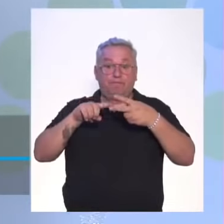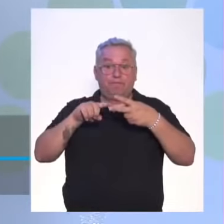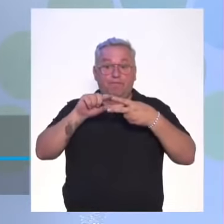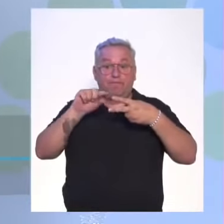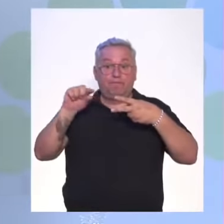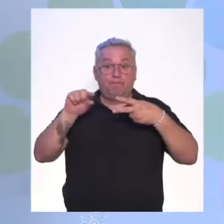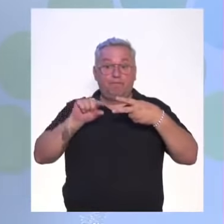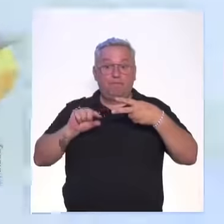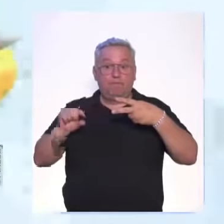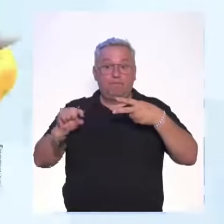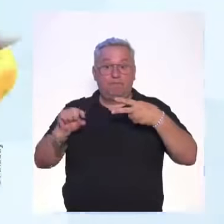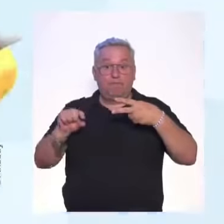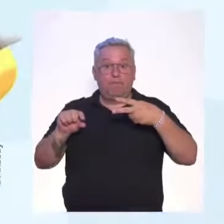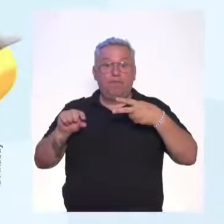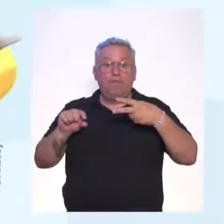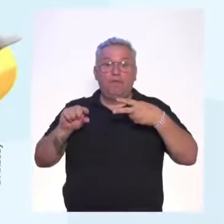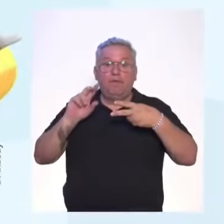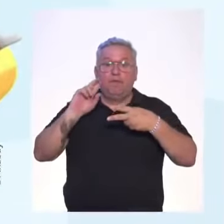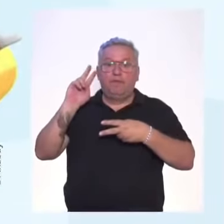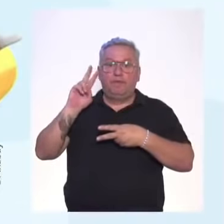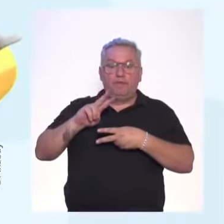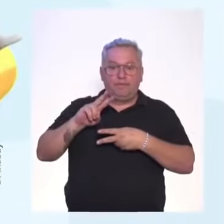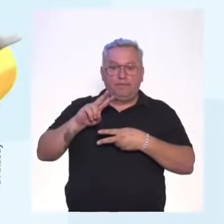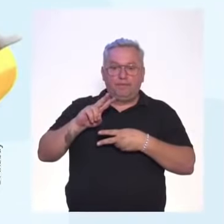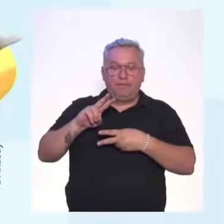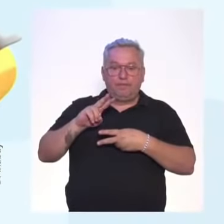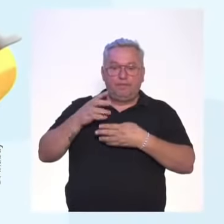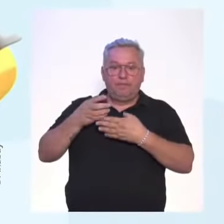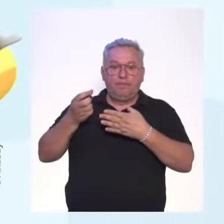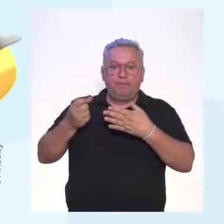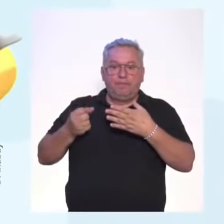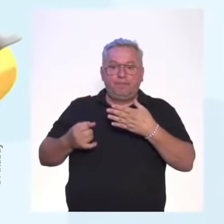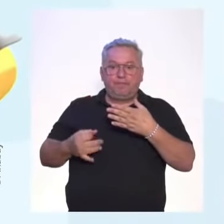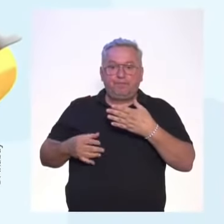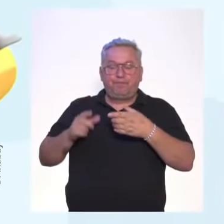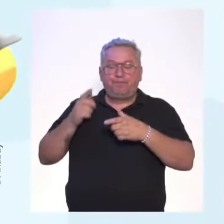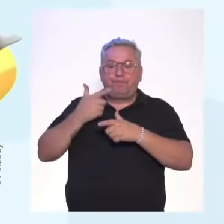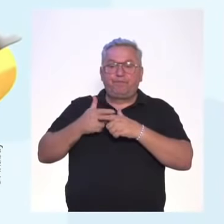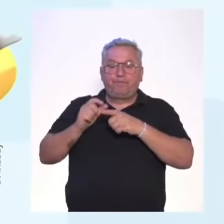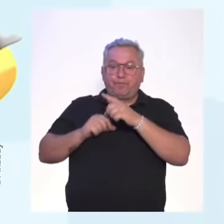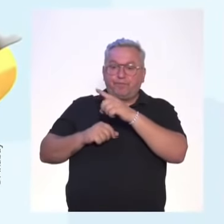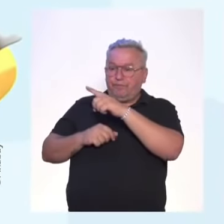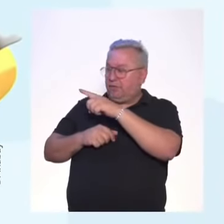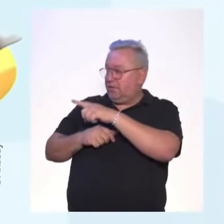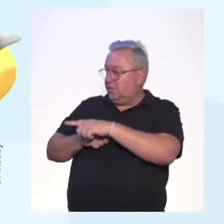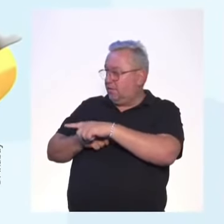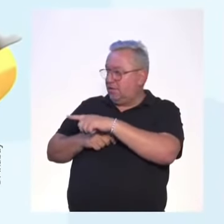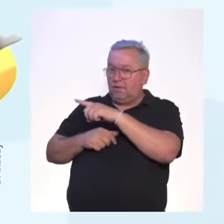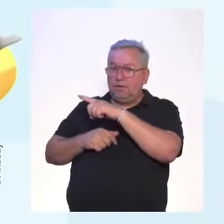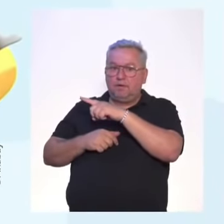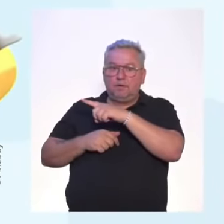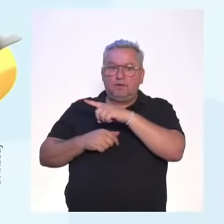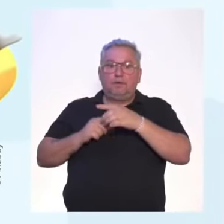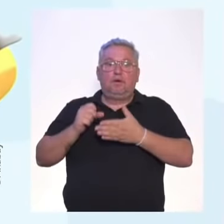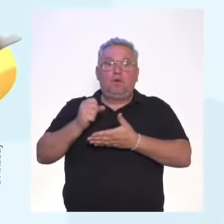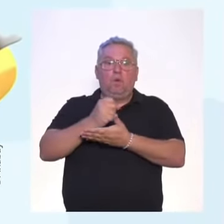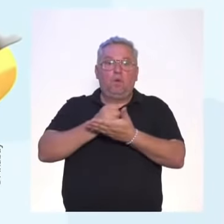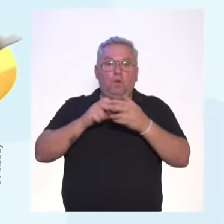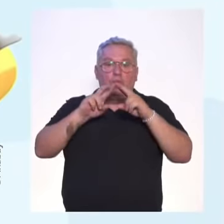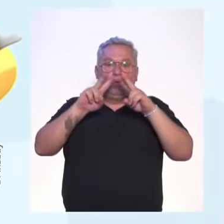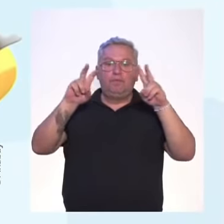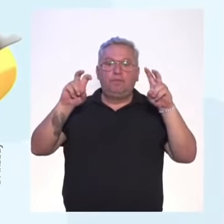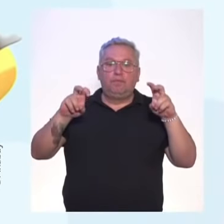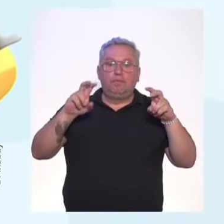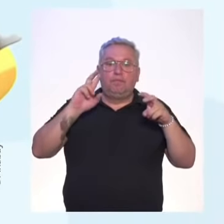frases tá retiradas do livro para vocês comentarem sobre elas Então temos lá com base nas